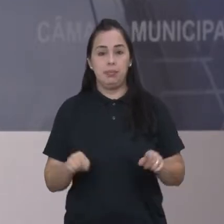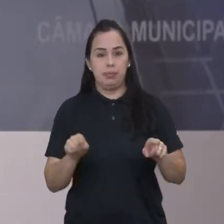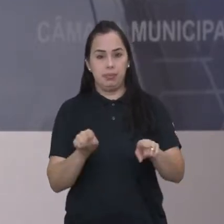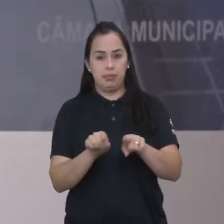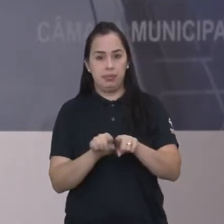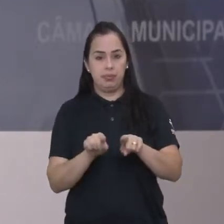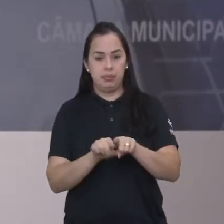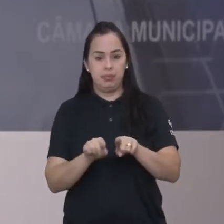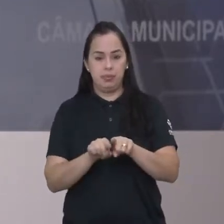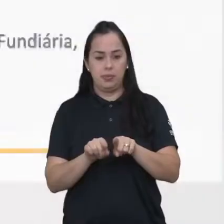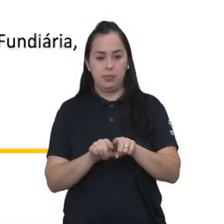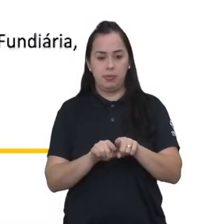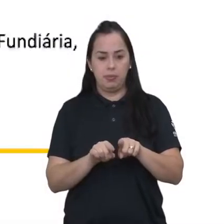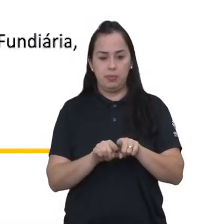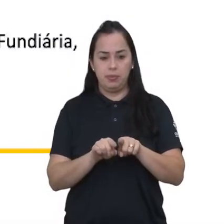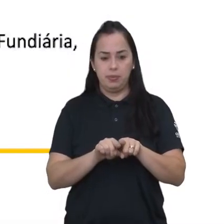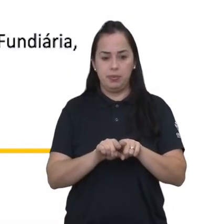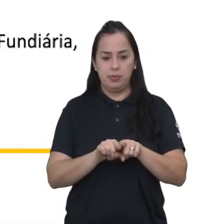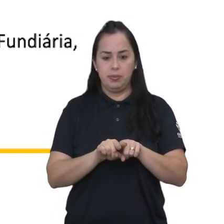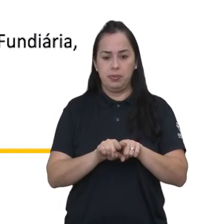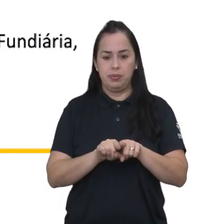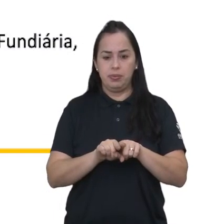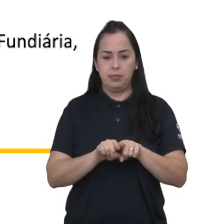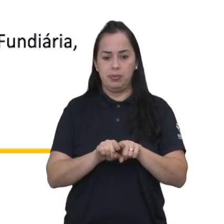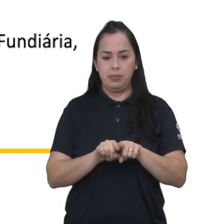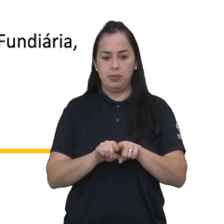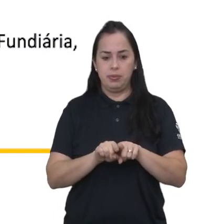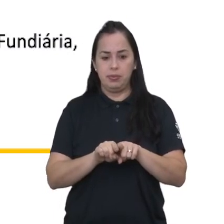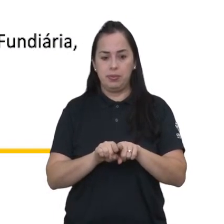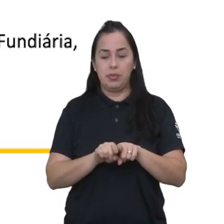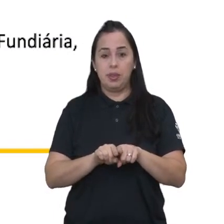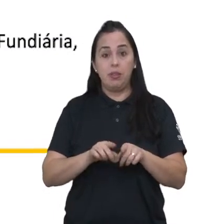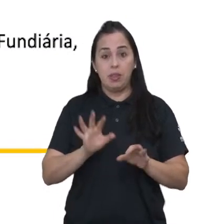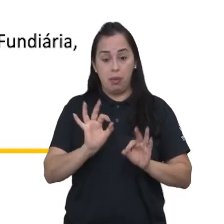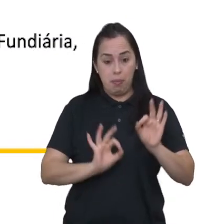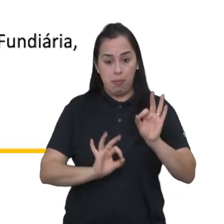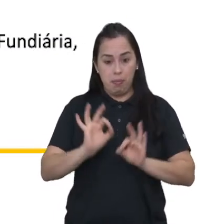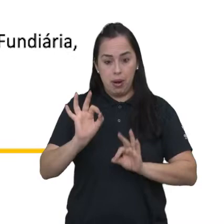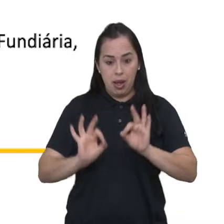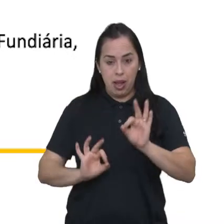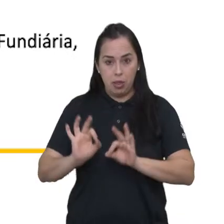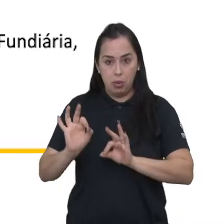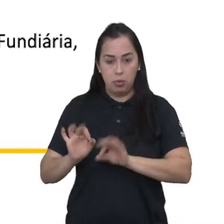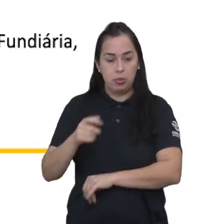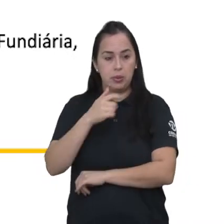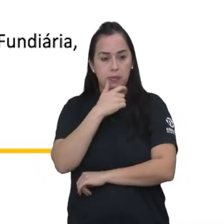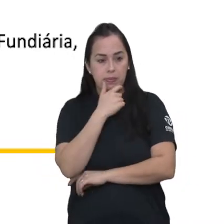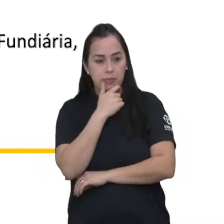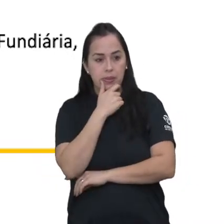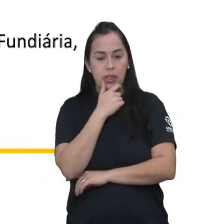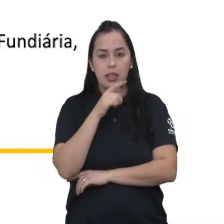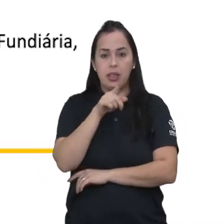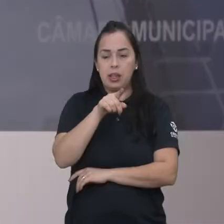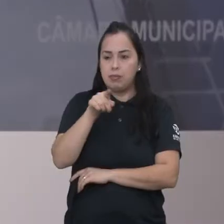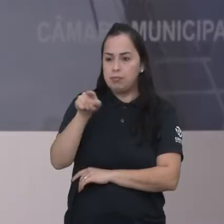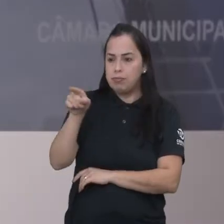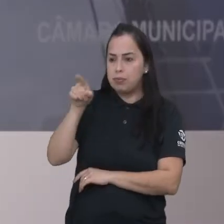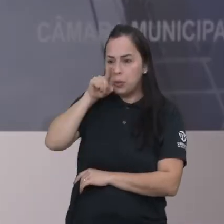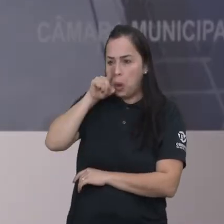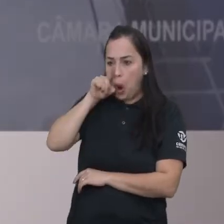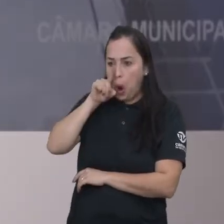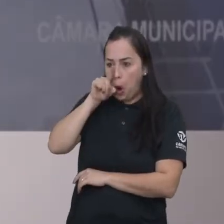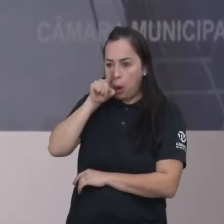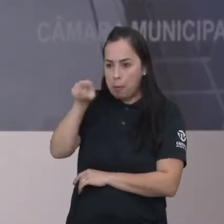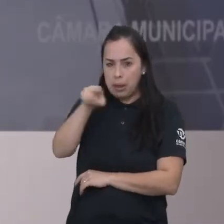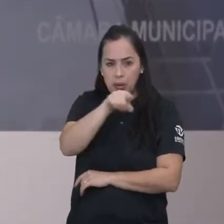E também a efetiva implementação do Plano Municipal de Redução do Risco. O Plano Municipal de Redução do Risco não é uma mera curiosidade. A gente